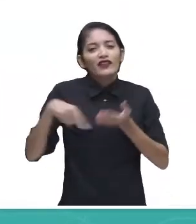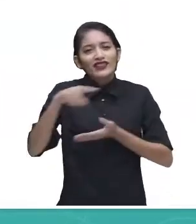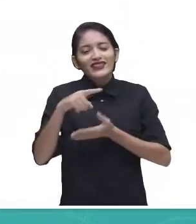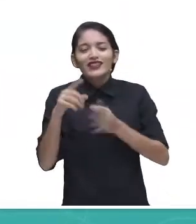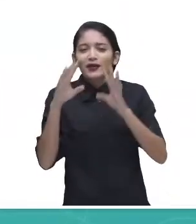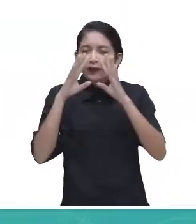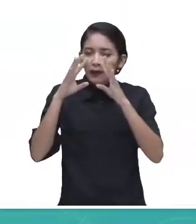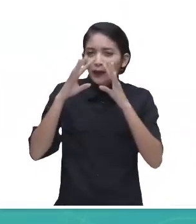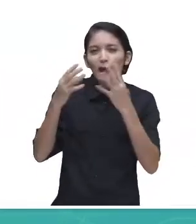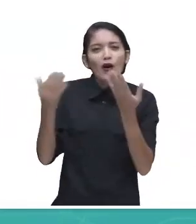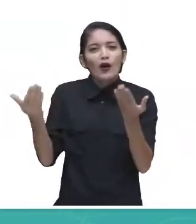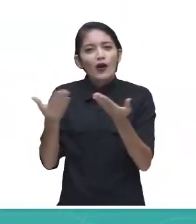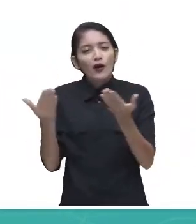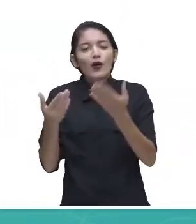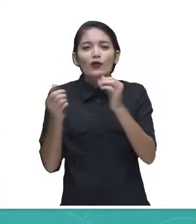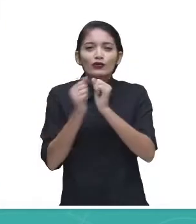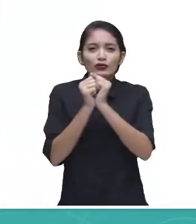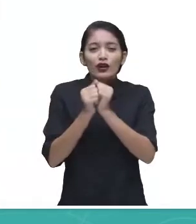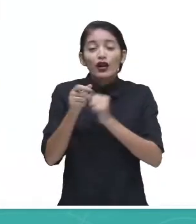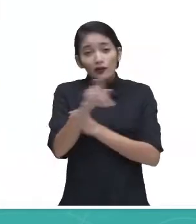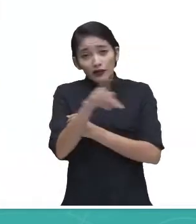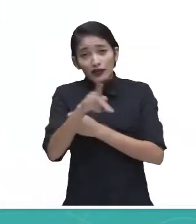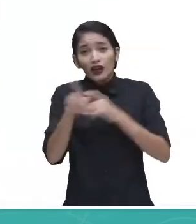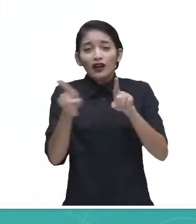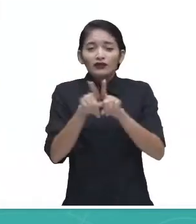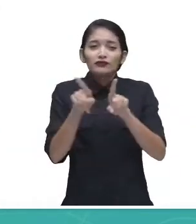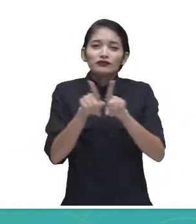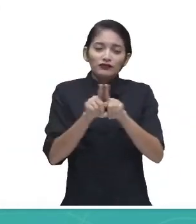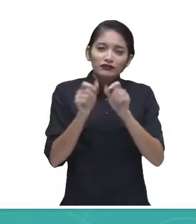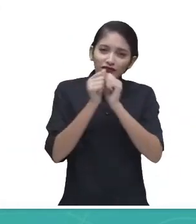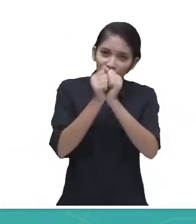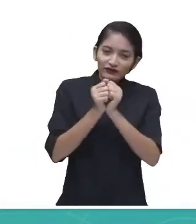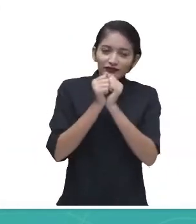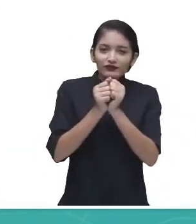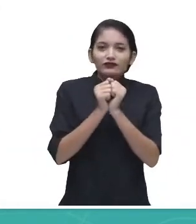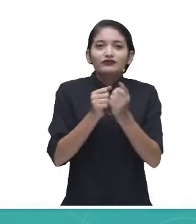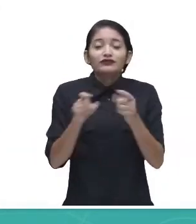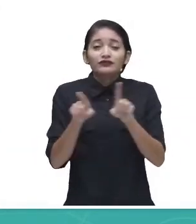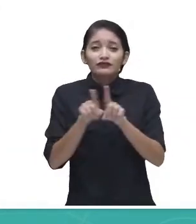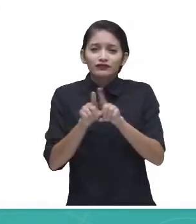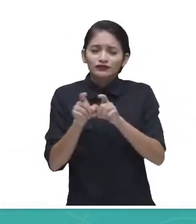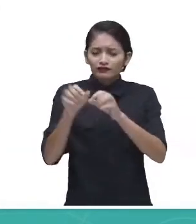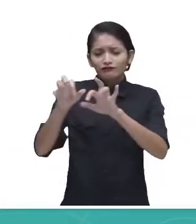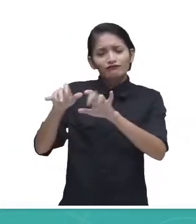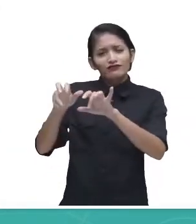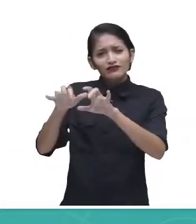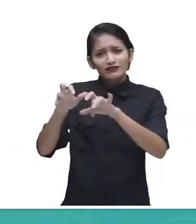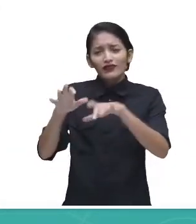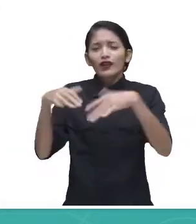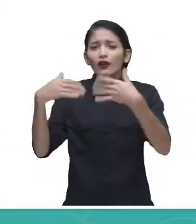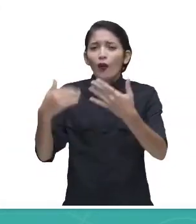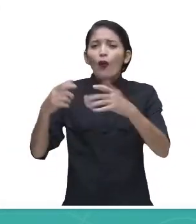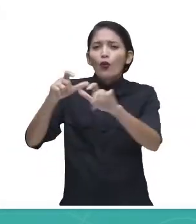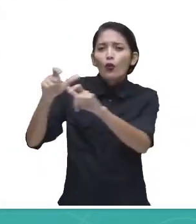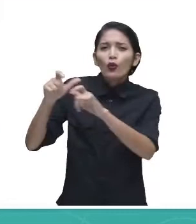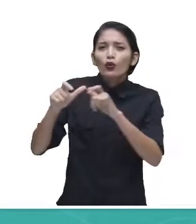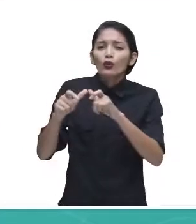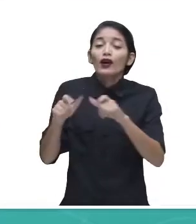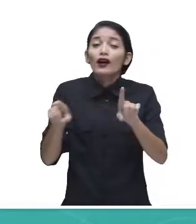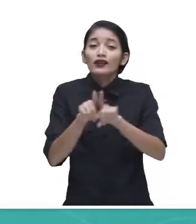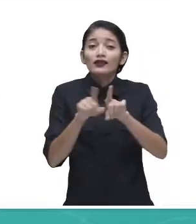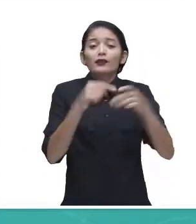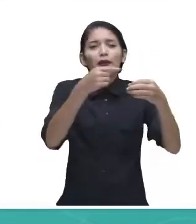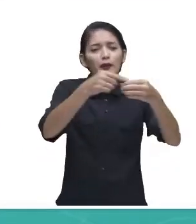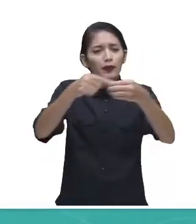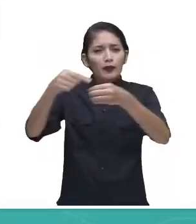assistir conosco, os nossos colegas professores que estão aí acompanhando. Coloquem no chat aí de onde você está falando, que município você